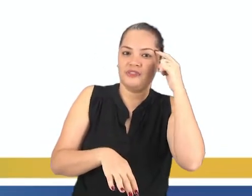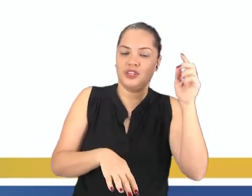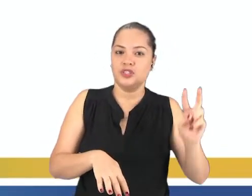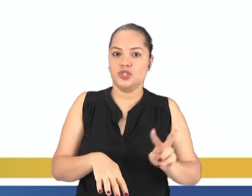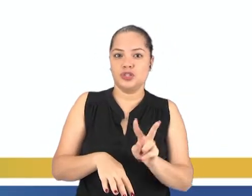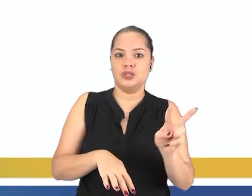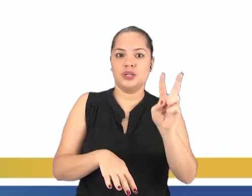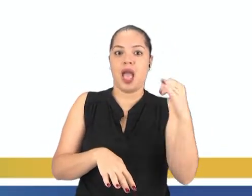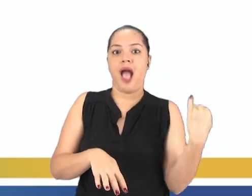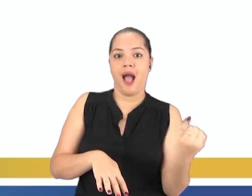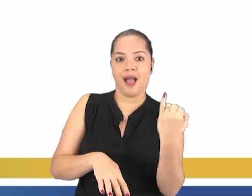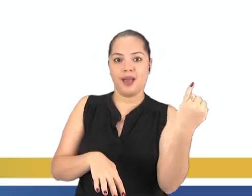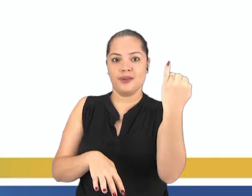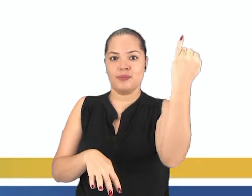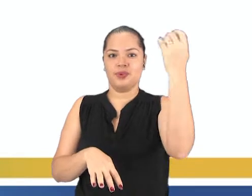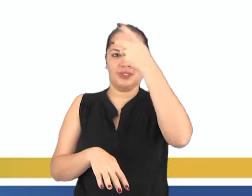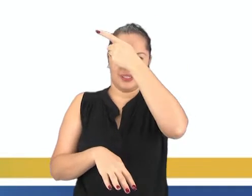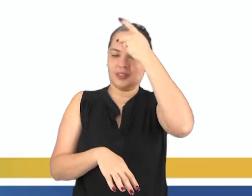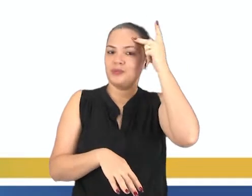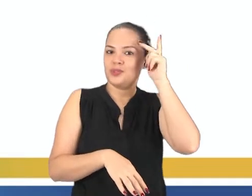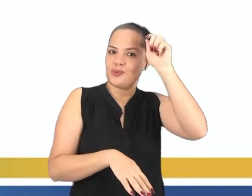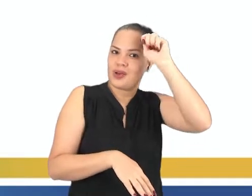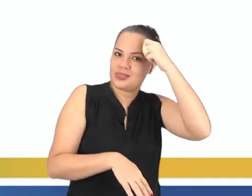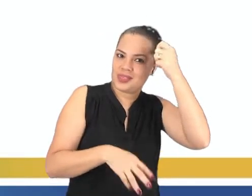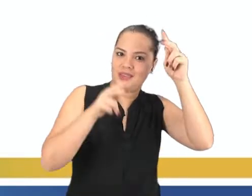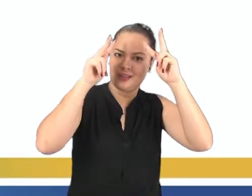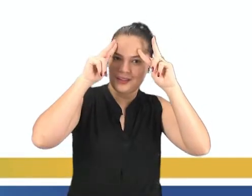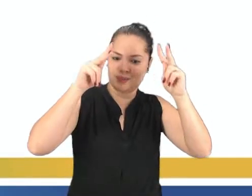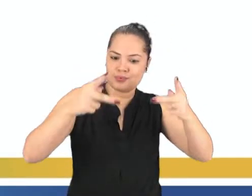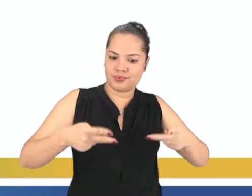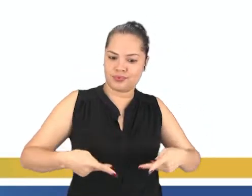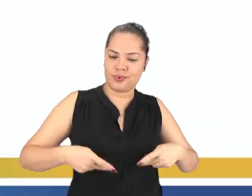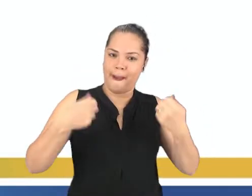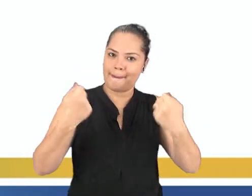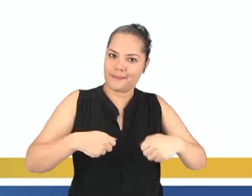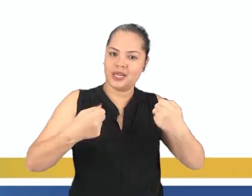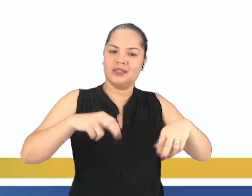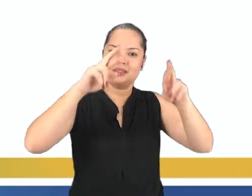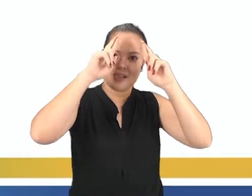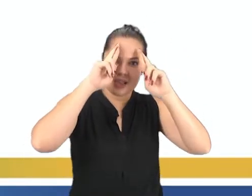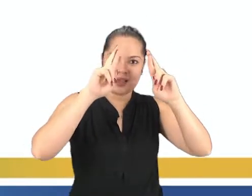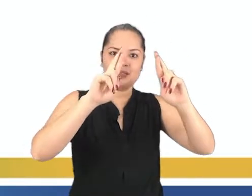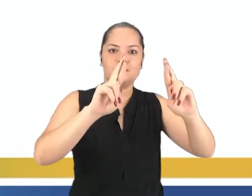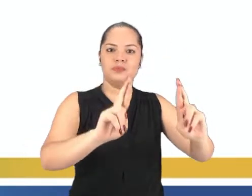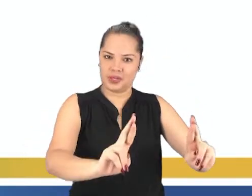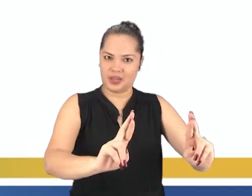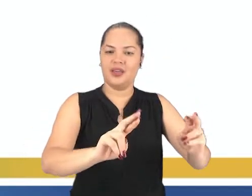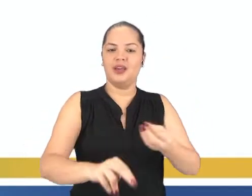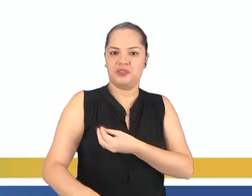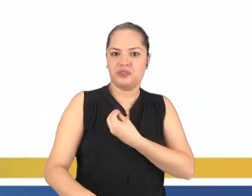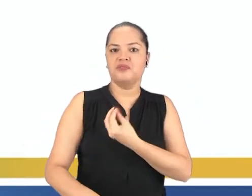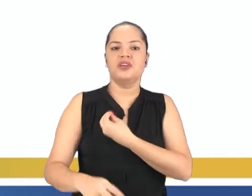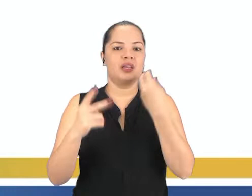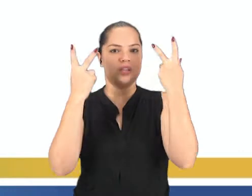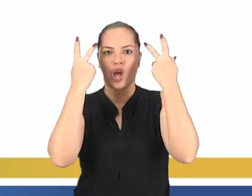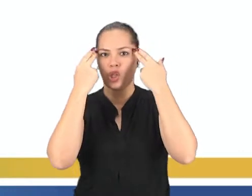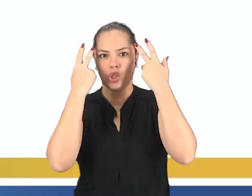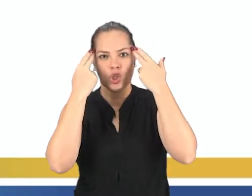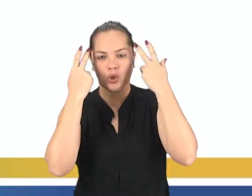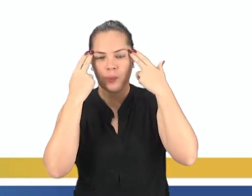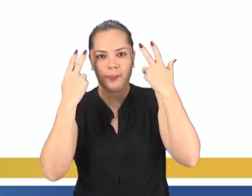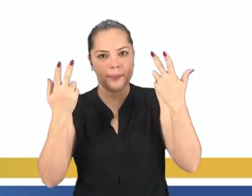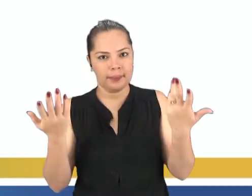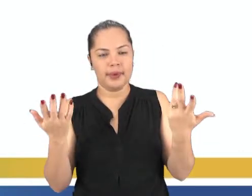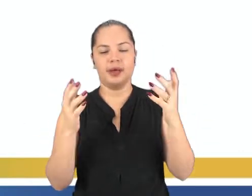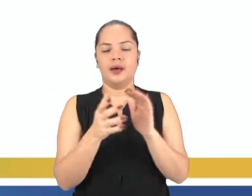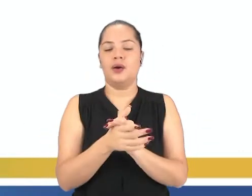pessoa negra, na perspectiva de ser humano, merecedor de respeito, digno de levar uma vida normal, haja vista